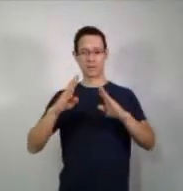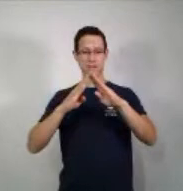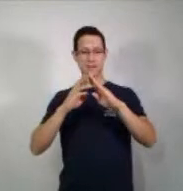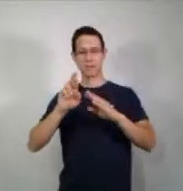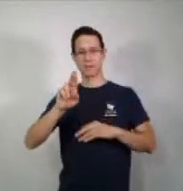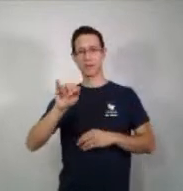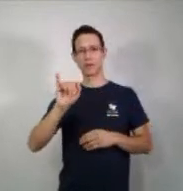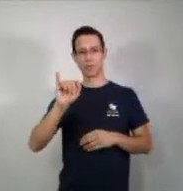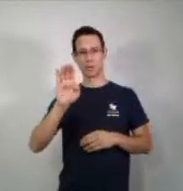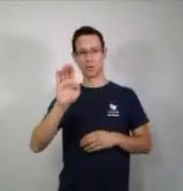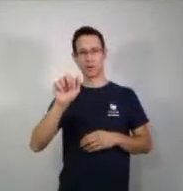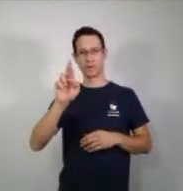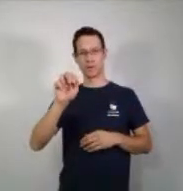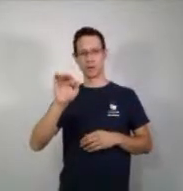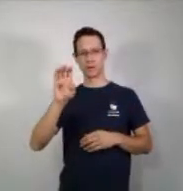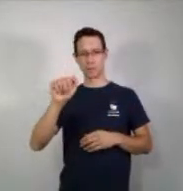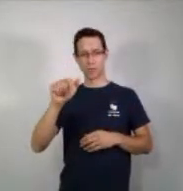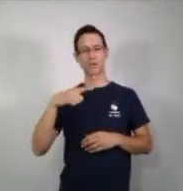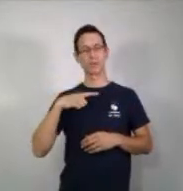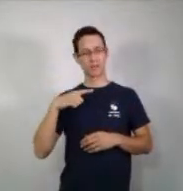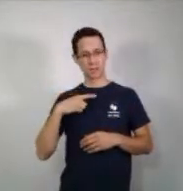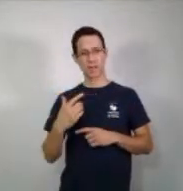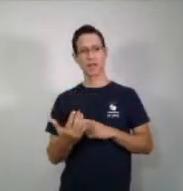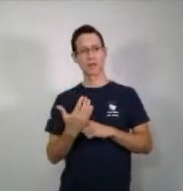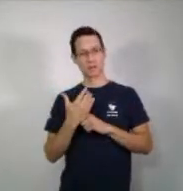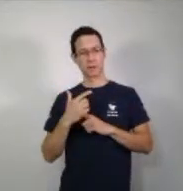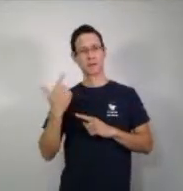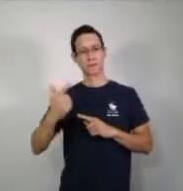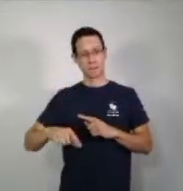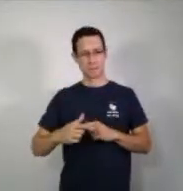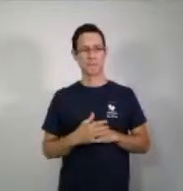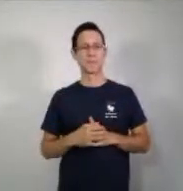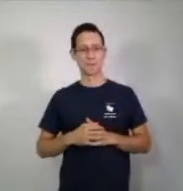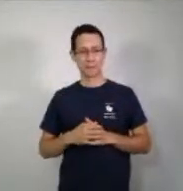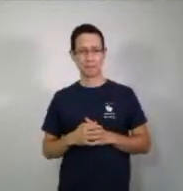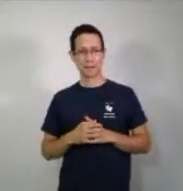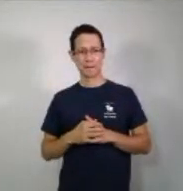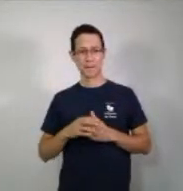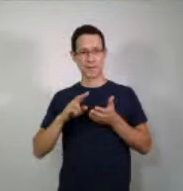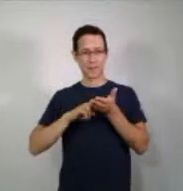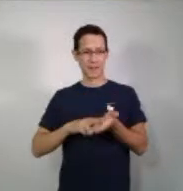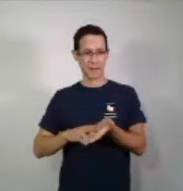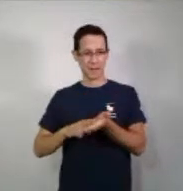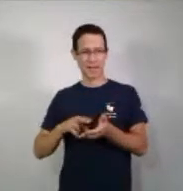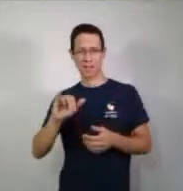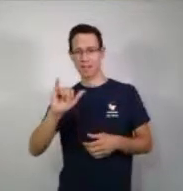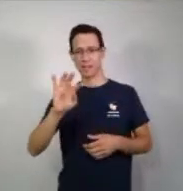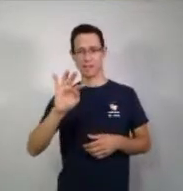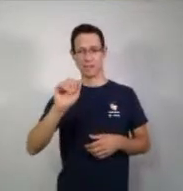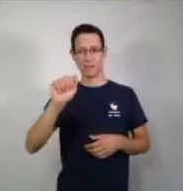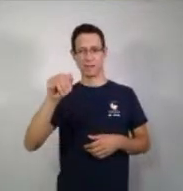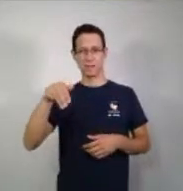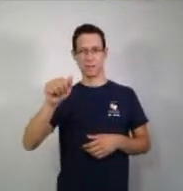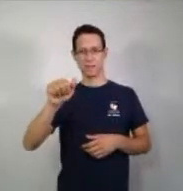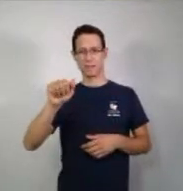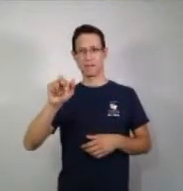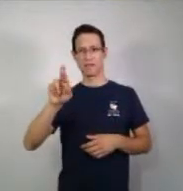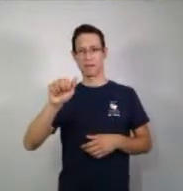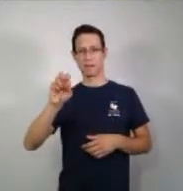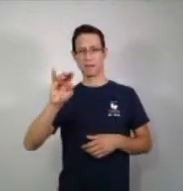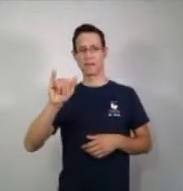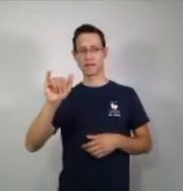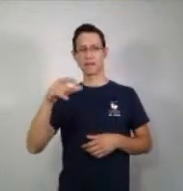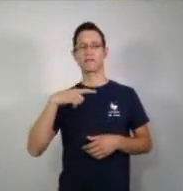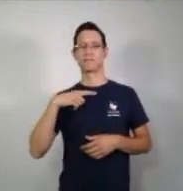pesquisa. As cartas que estão no acervo, no arquivo do Itamaraty, né, que a gente